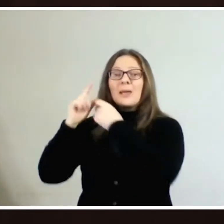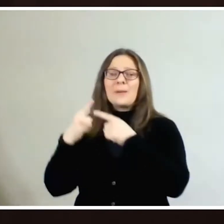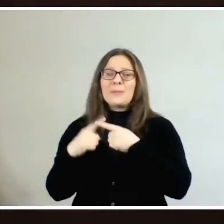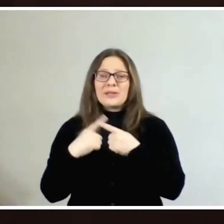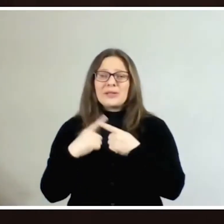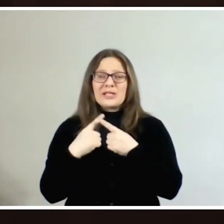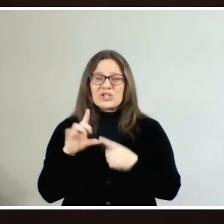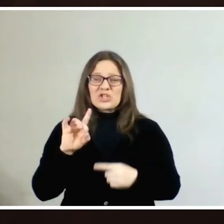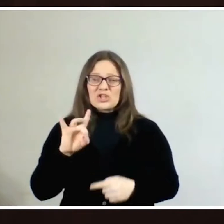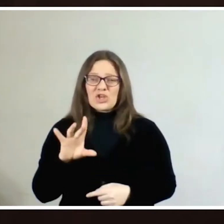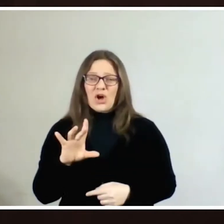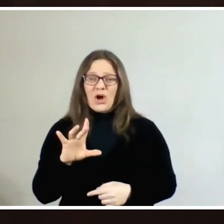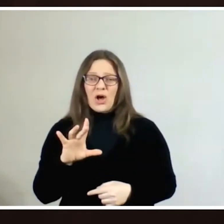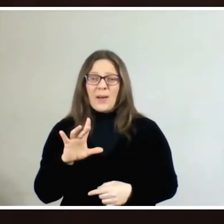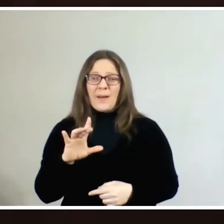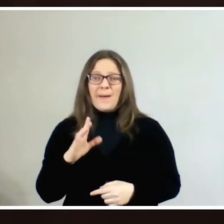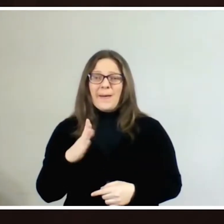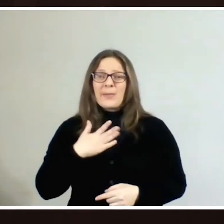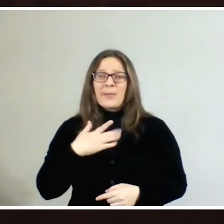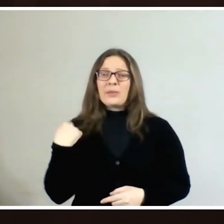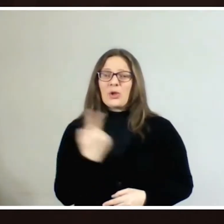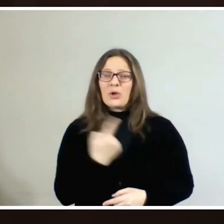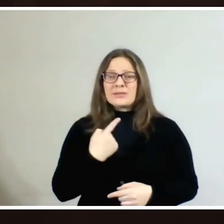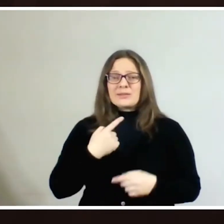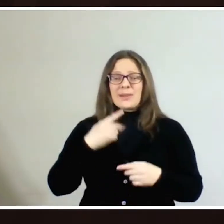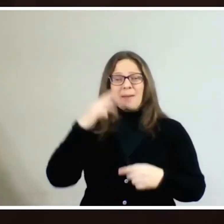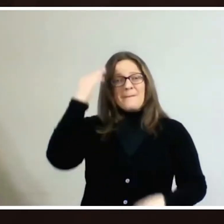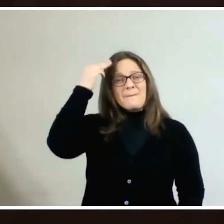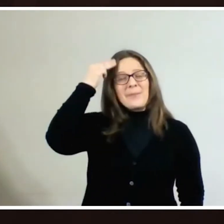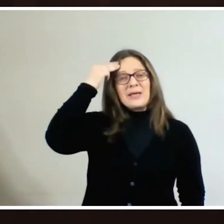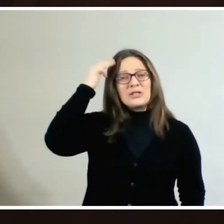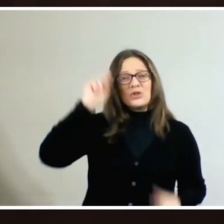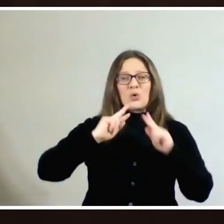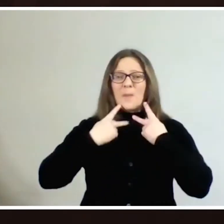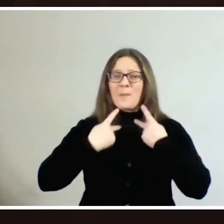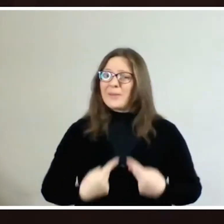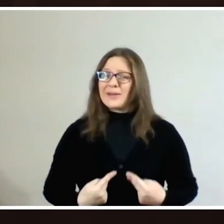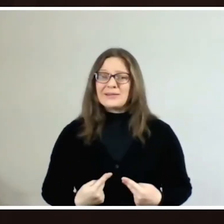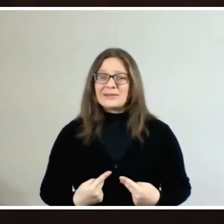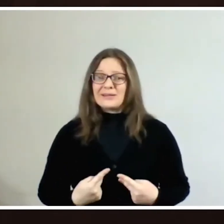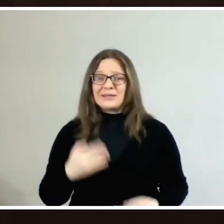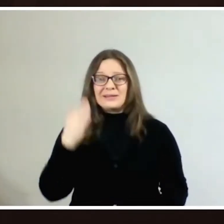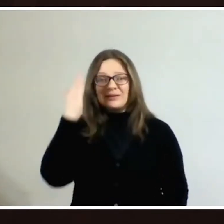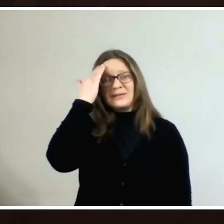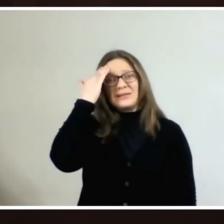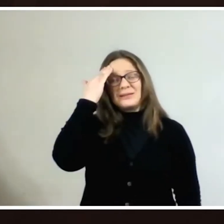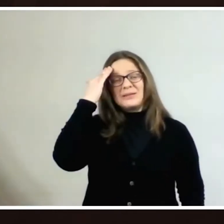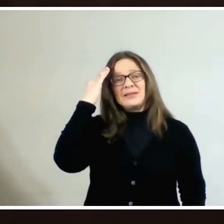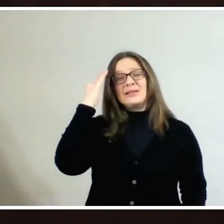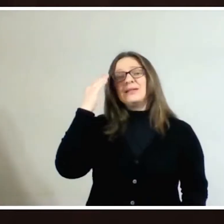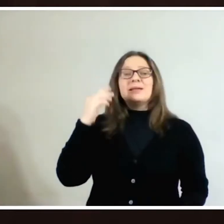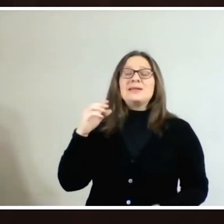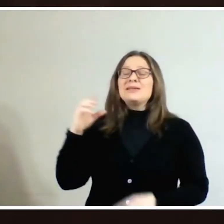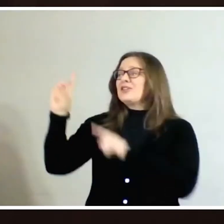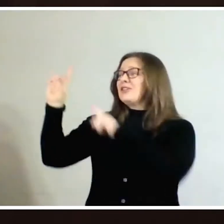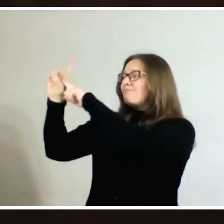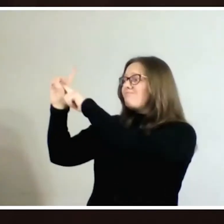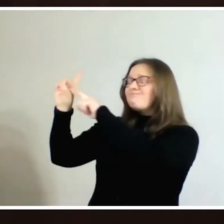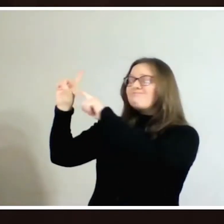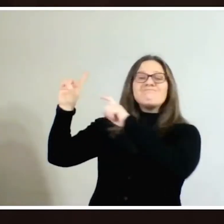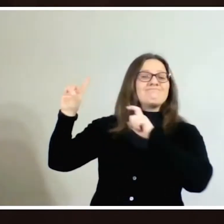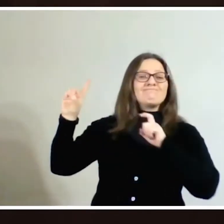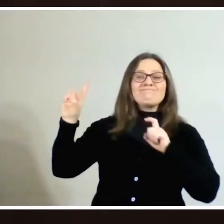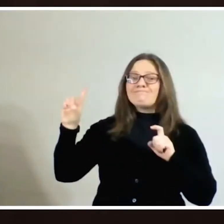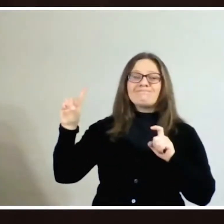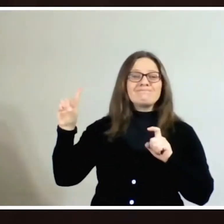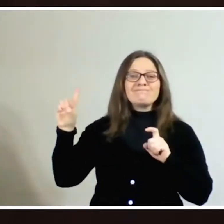forma lógica todas as coisas de Deus, então não precisaríamos de Deus. Deus é Deus porque Ele está acima, além